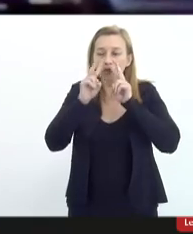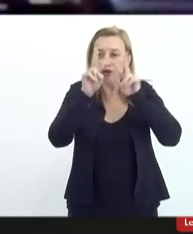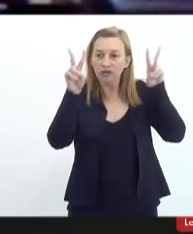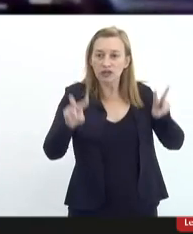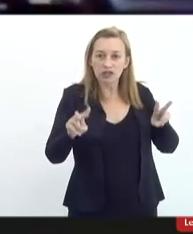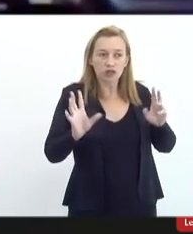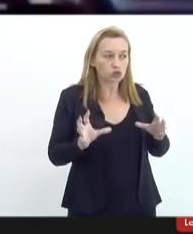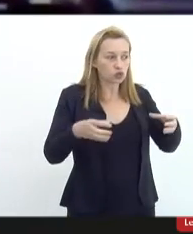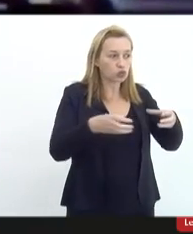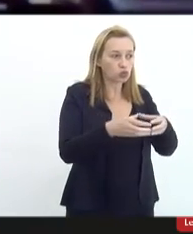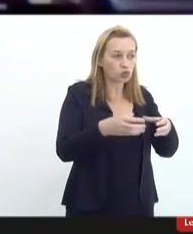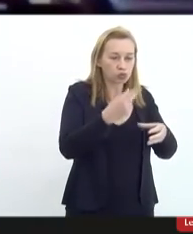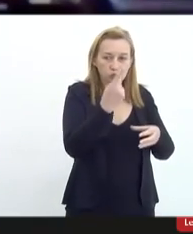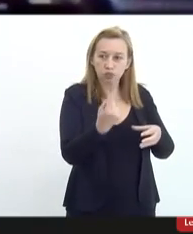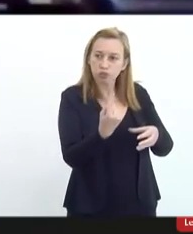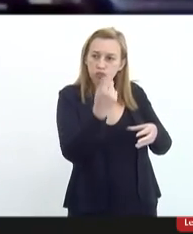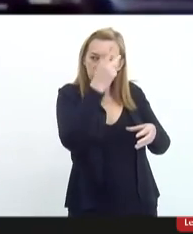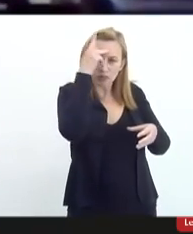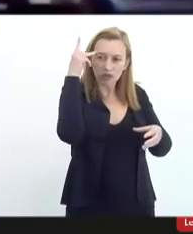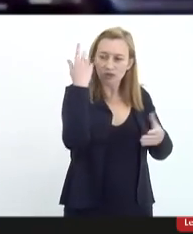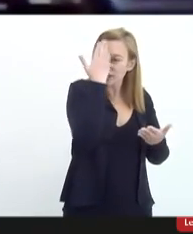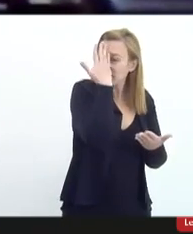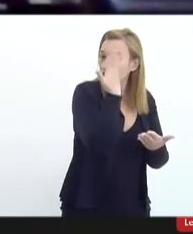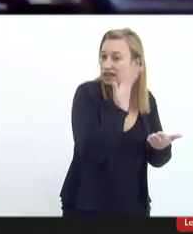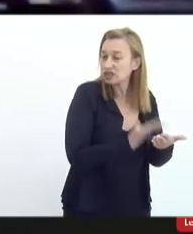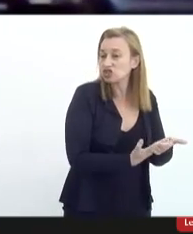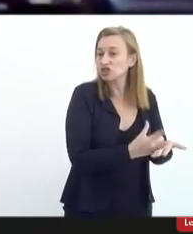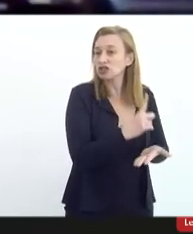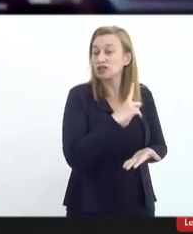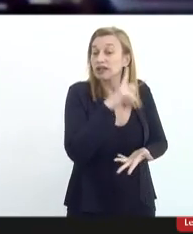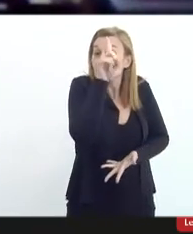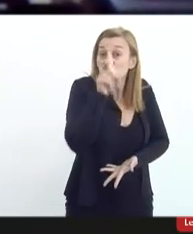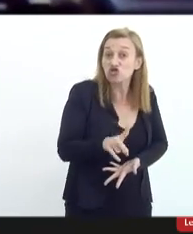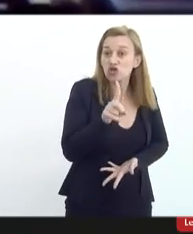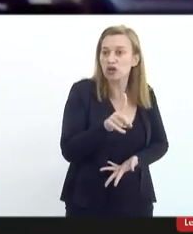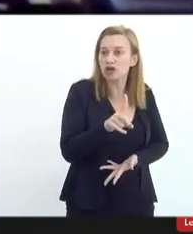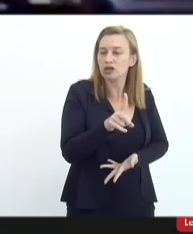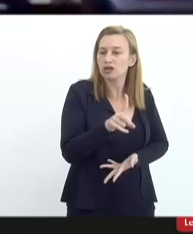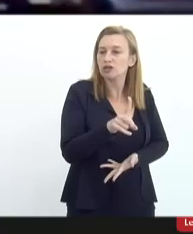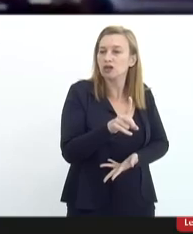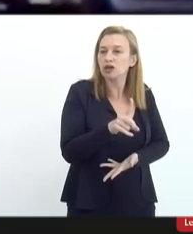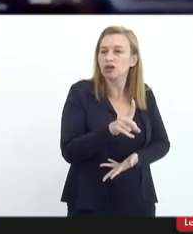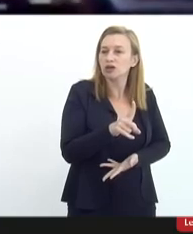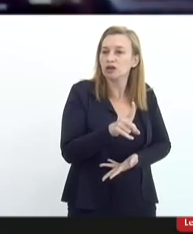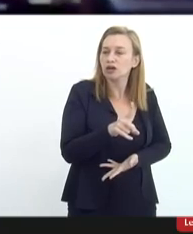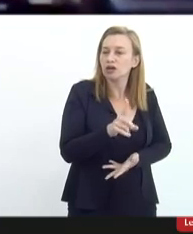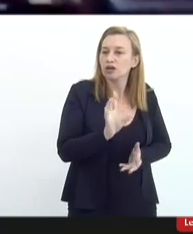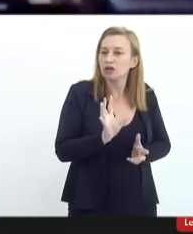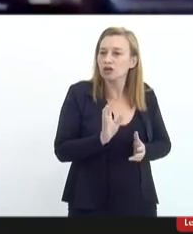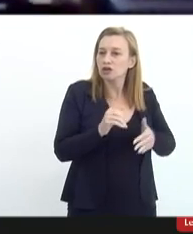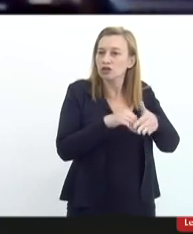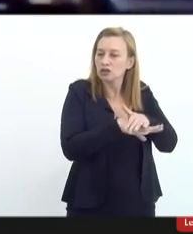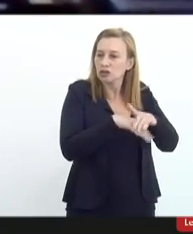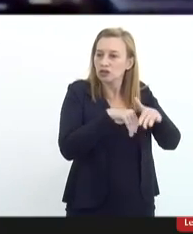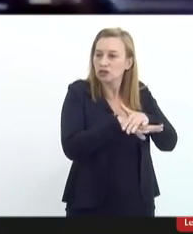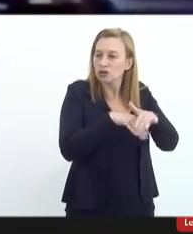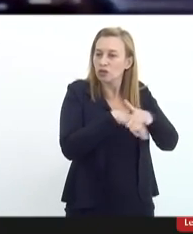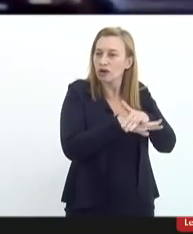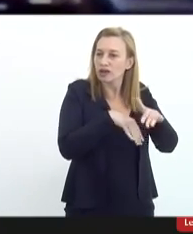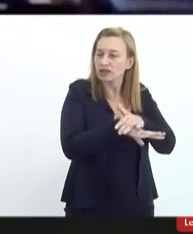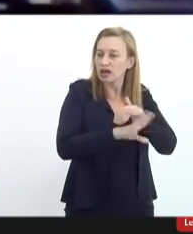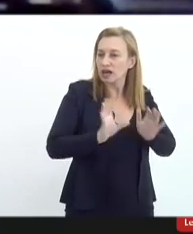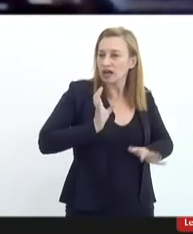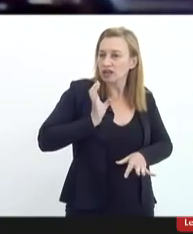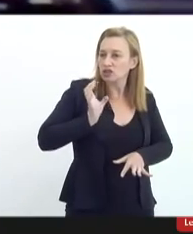um grupo de pessoas que acredita que tem direitos de acumular as riquezas